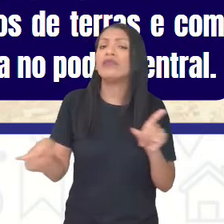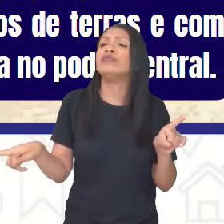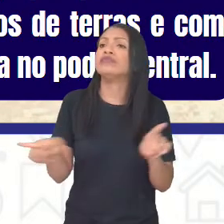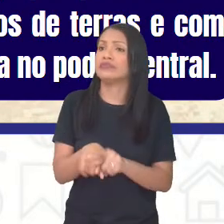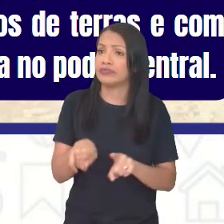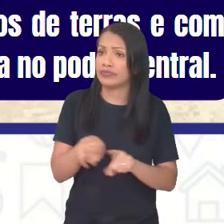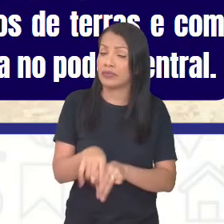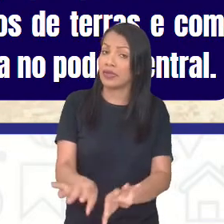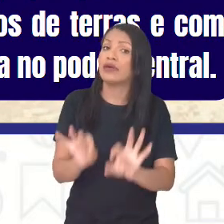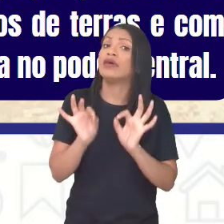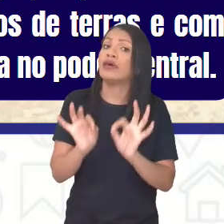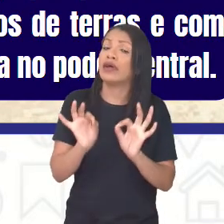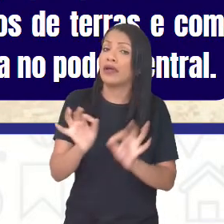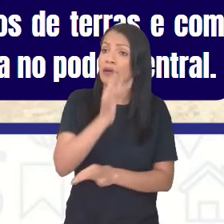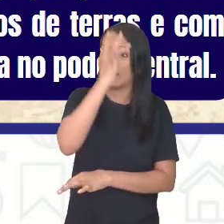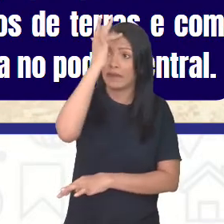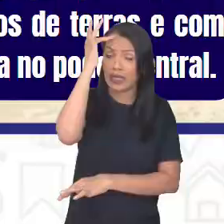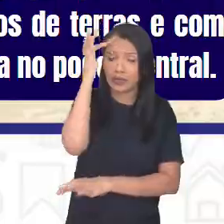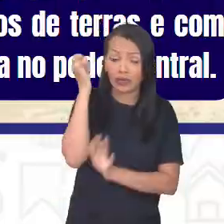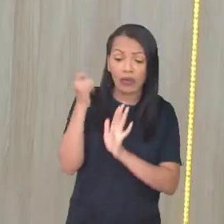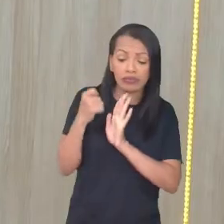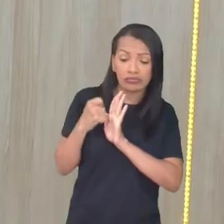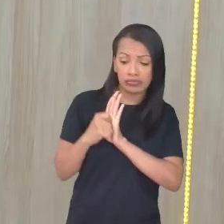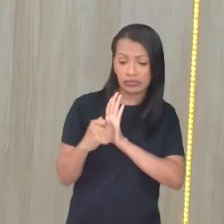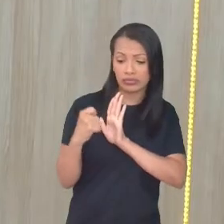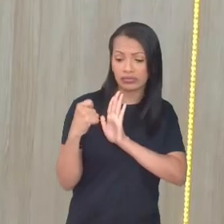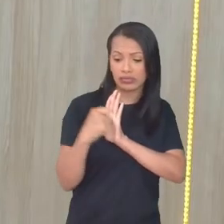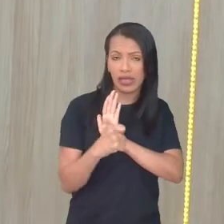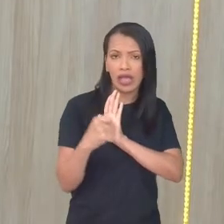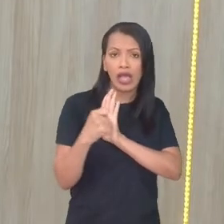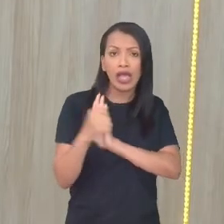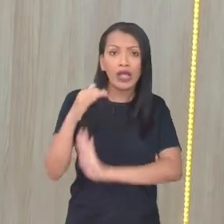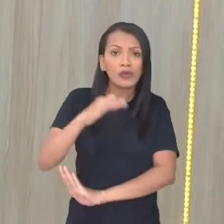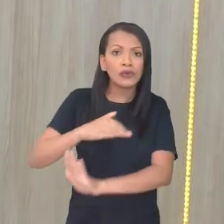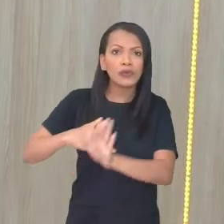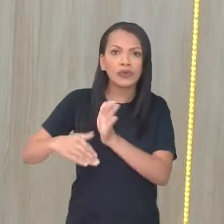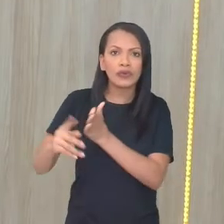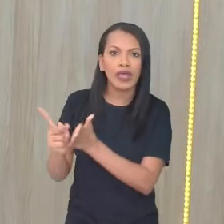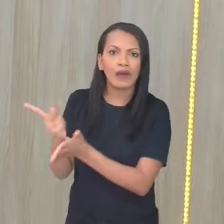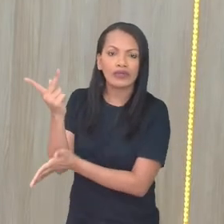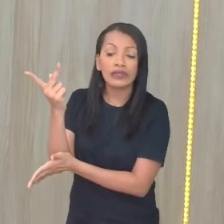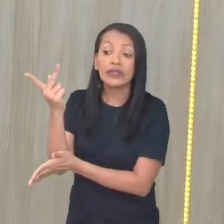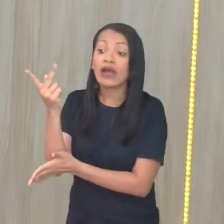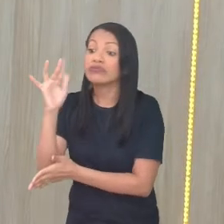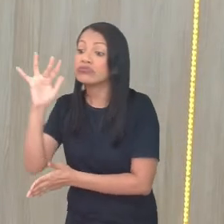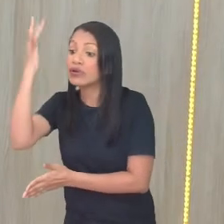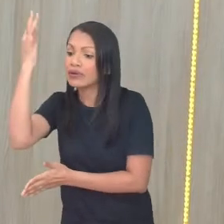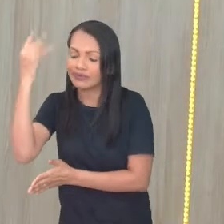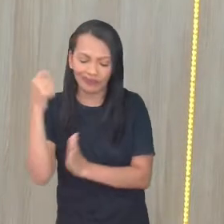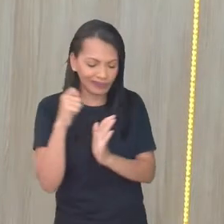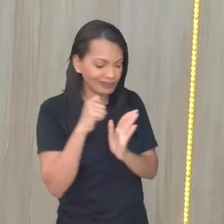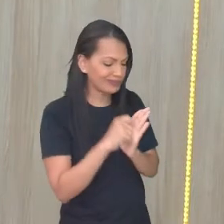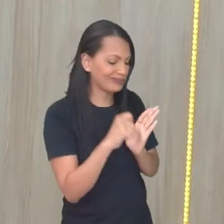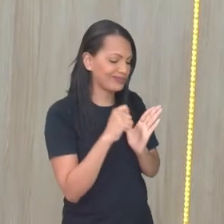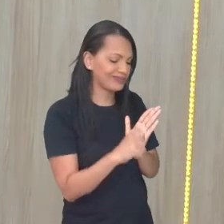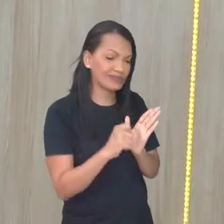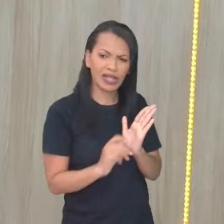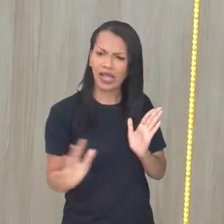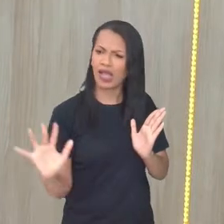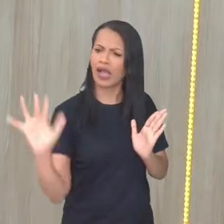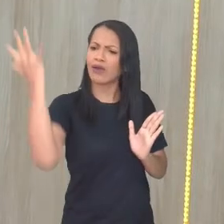era aquele pessoal que registrava, né, tudo o que acontecia na sociedade egípcia naquele